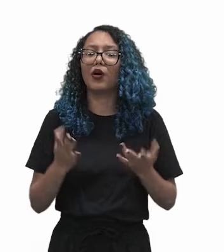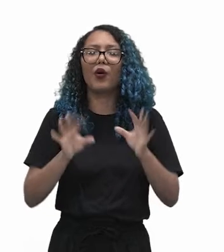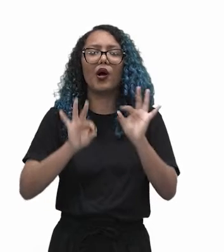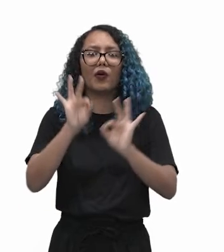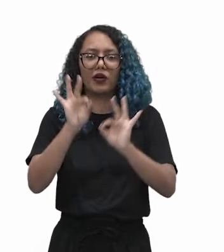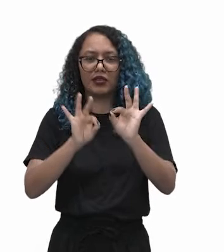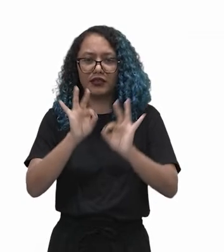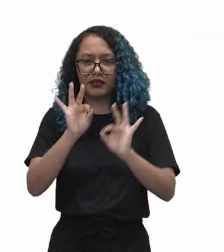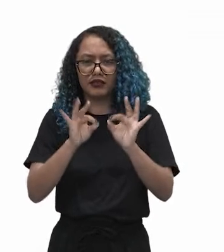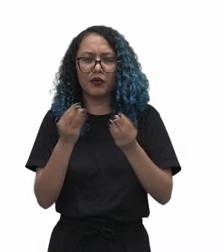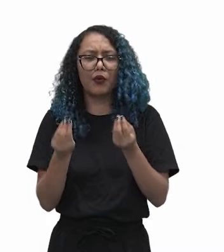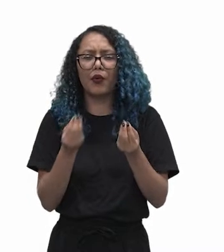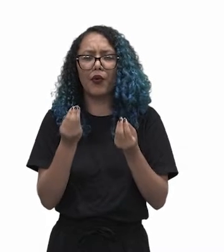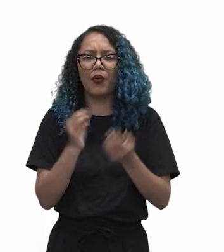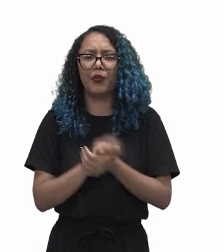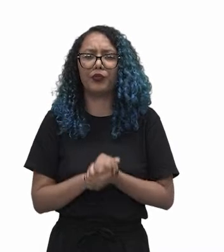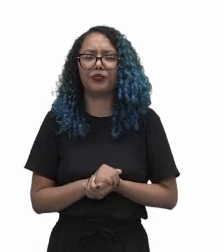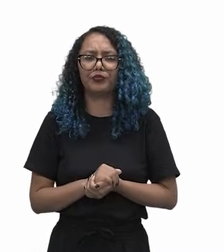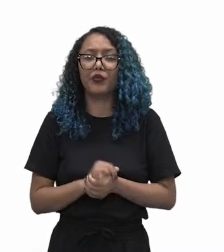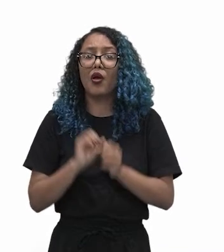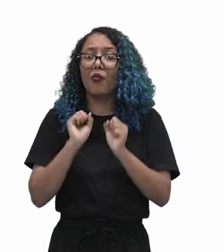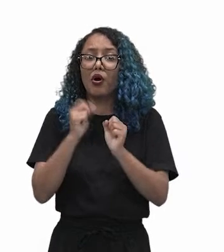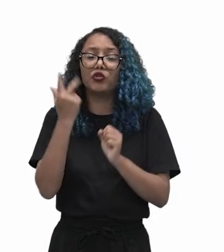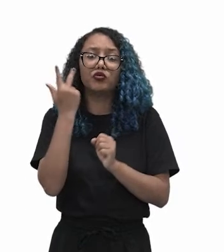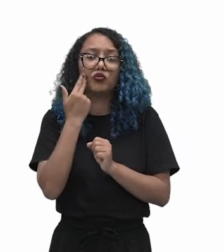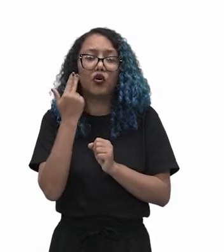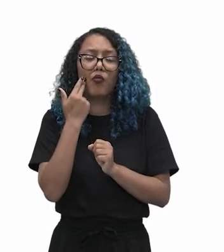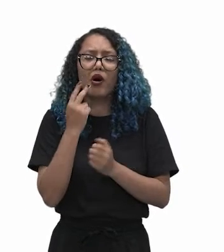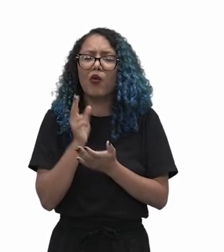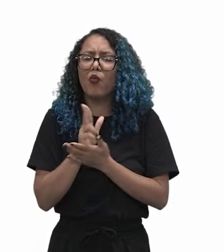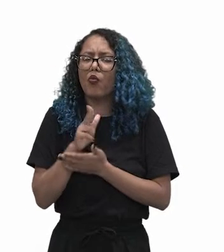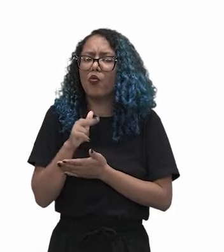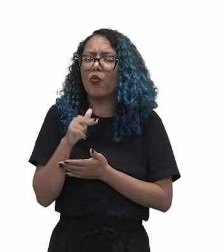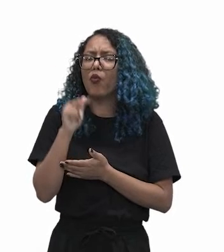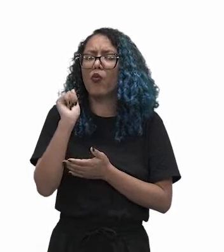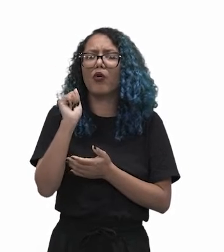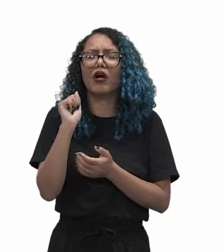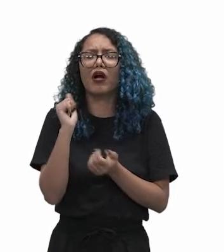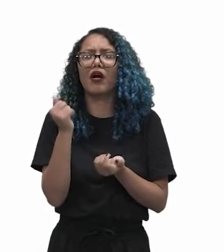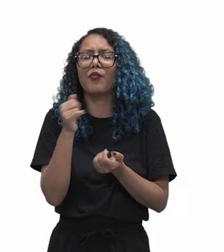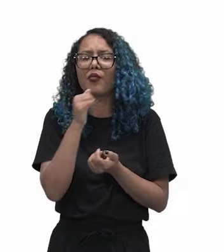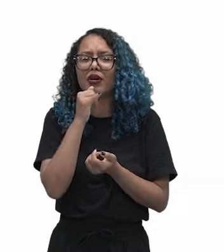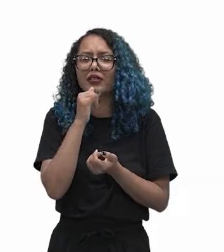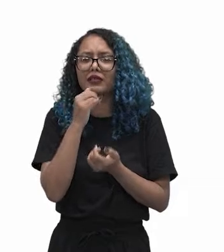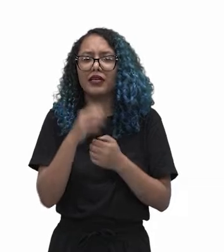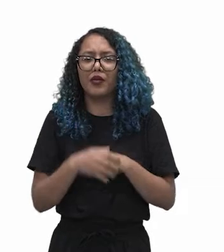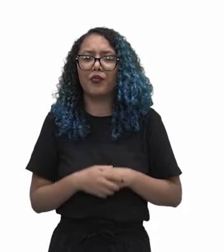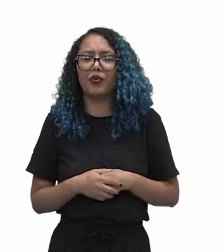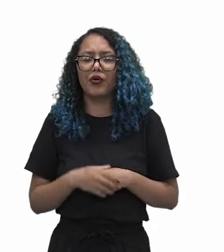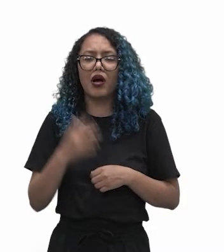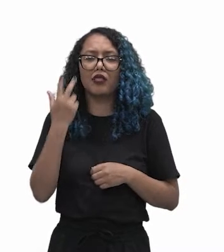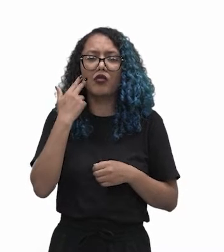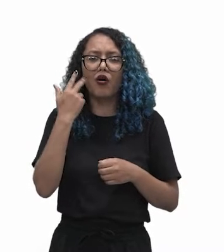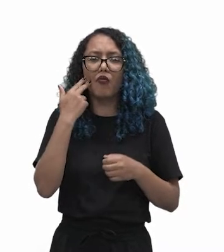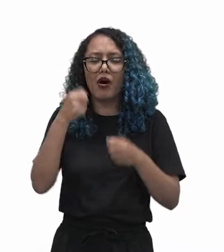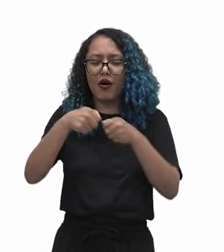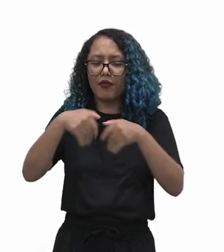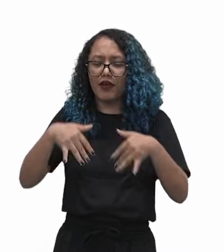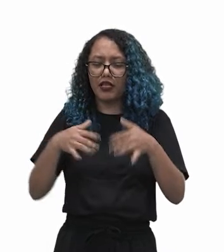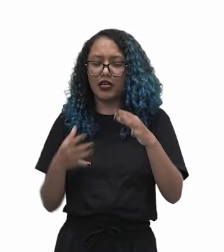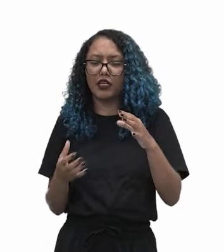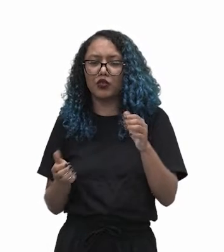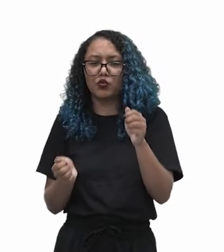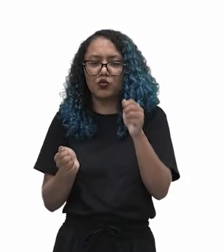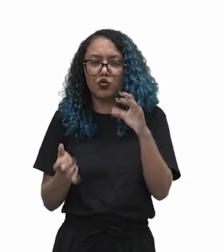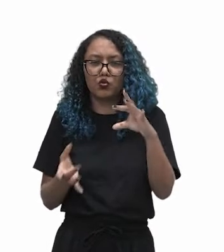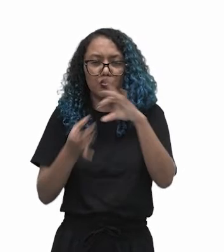a cadeia ela pode ser normal, nunca vai ser junta, cadeia normal e cadeia ramificada.